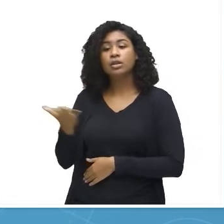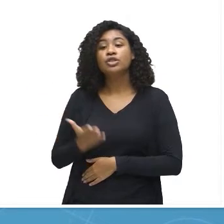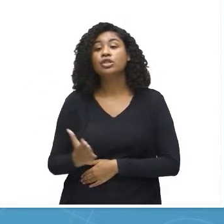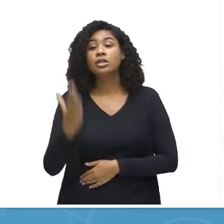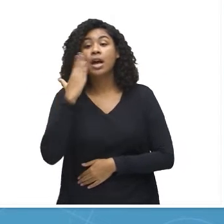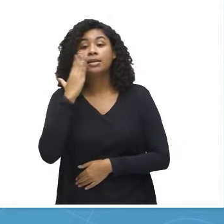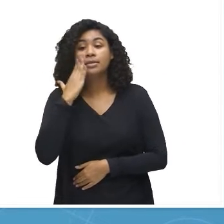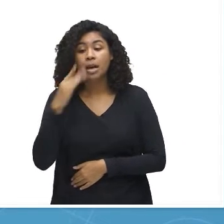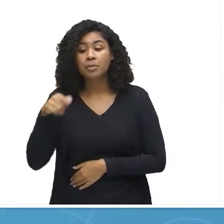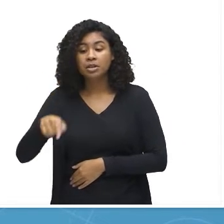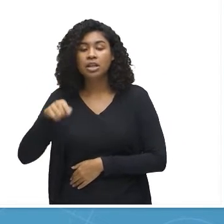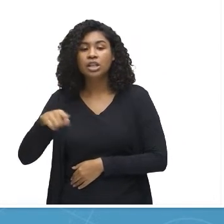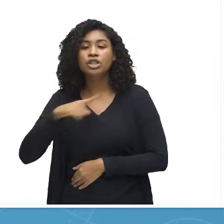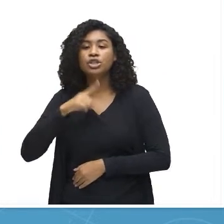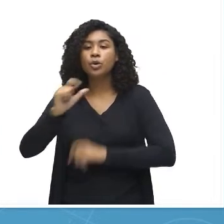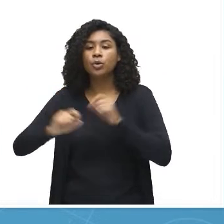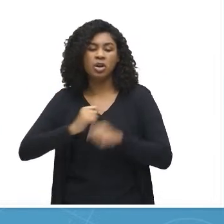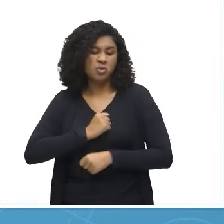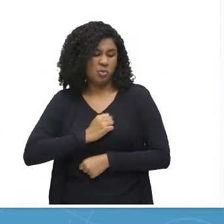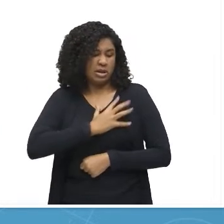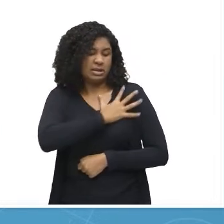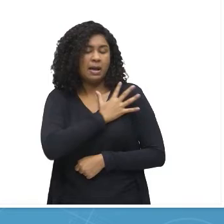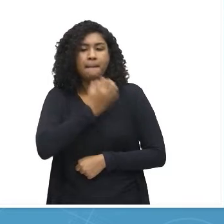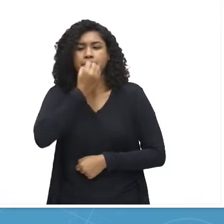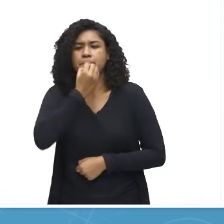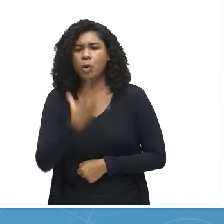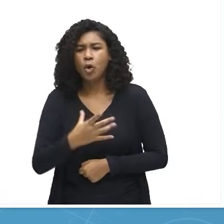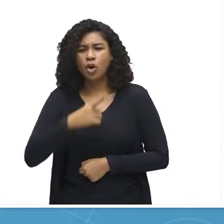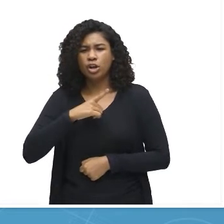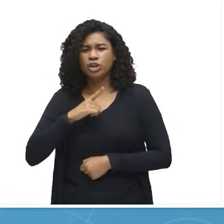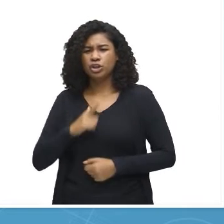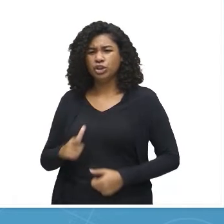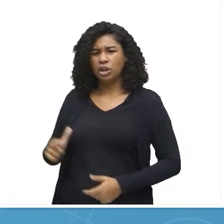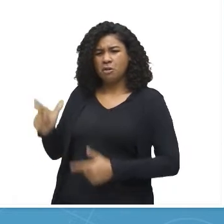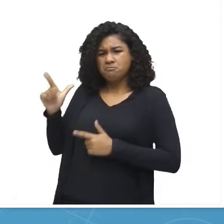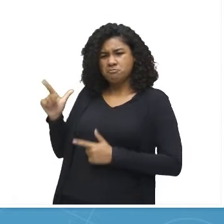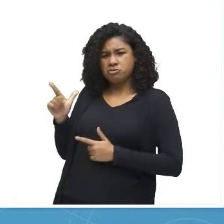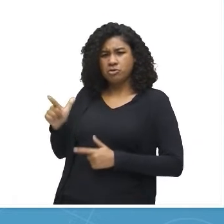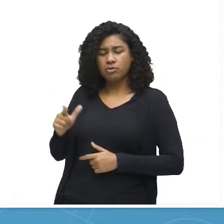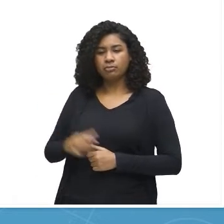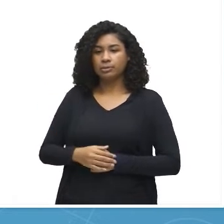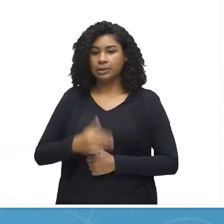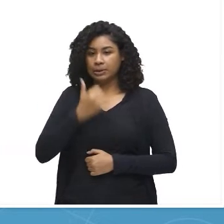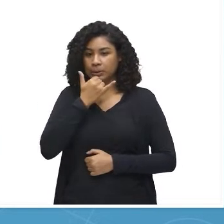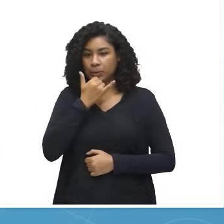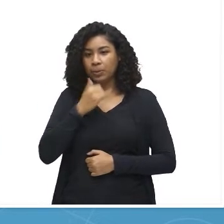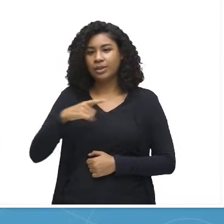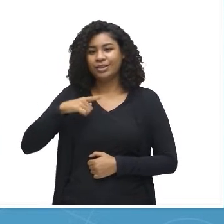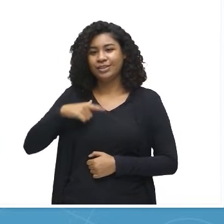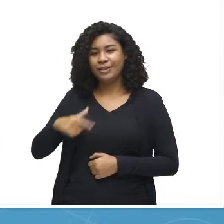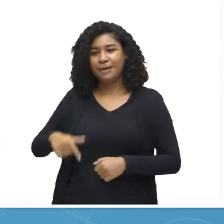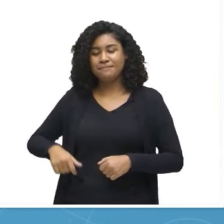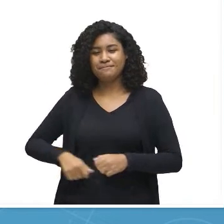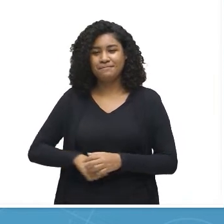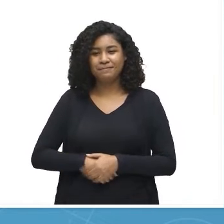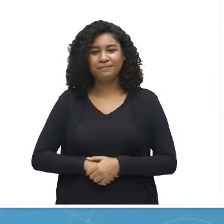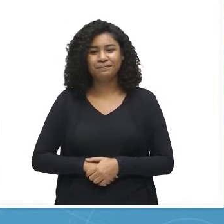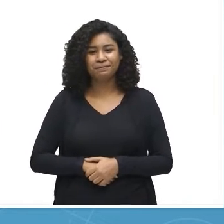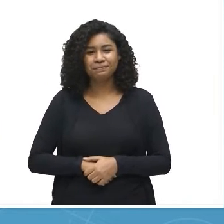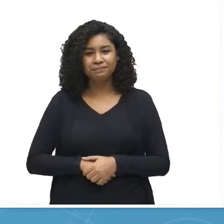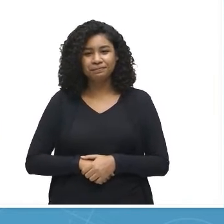tinham um bom exército, que eles tinham armas, que eles tinham força, né? E não era só isso. Ele era um cara